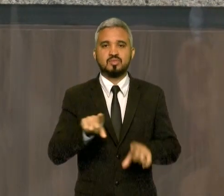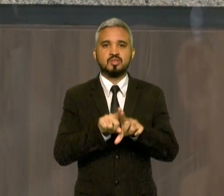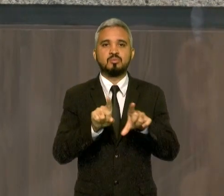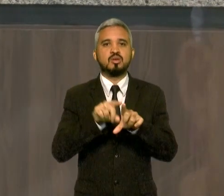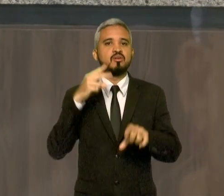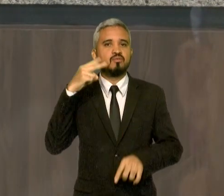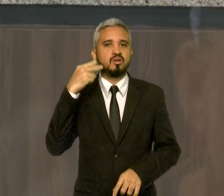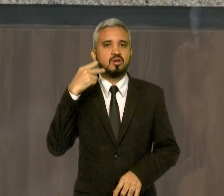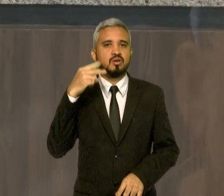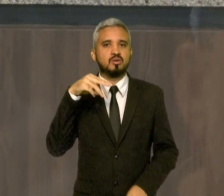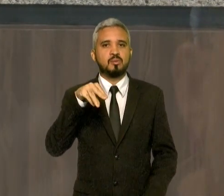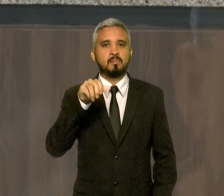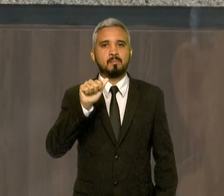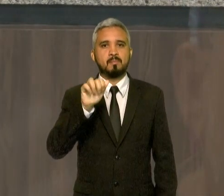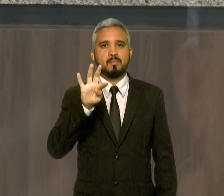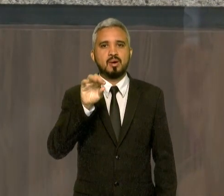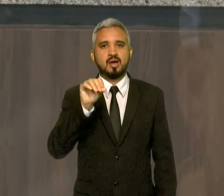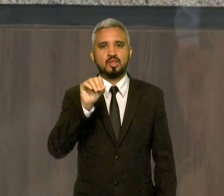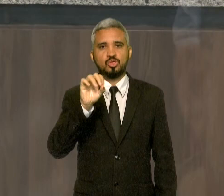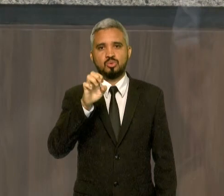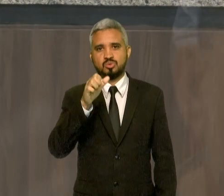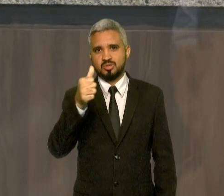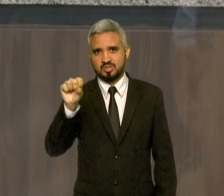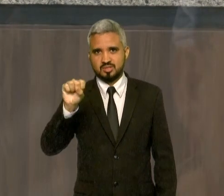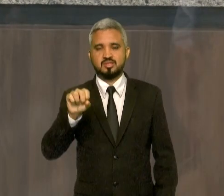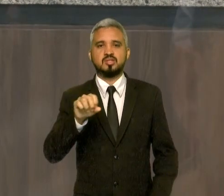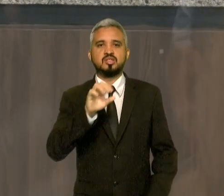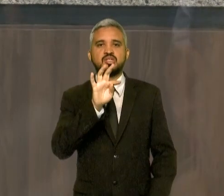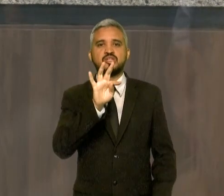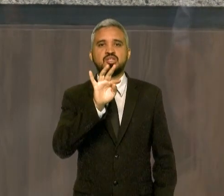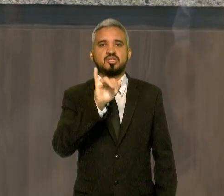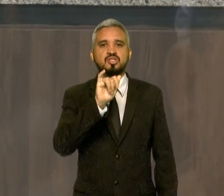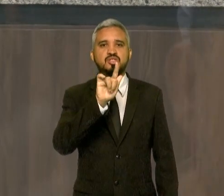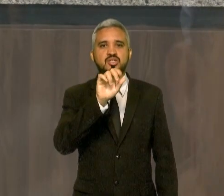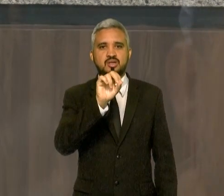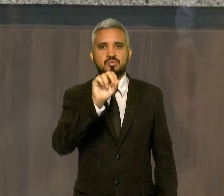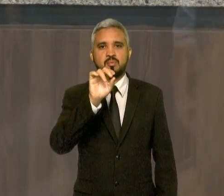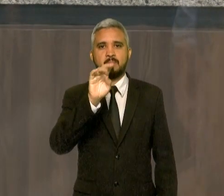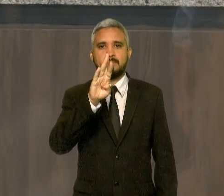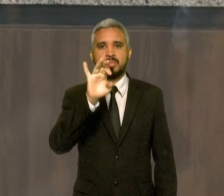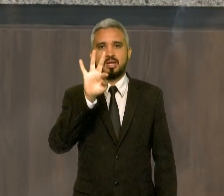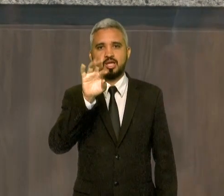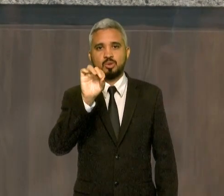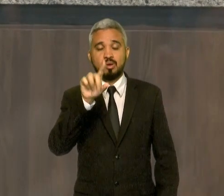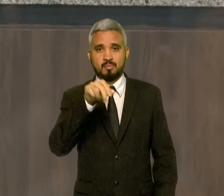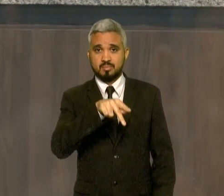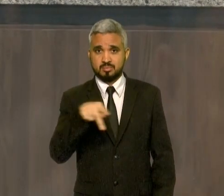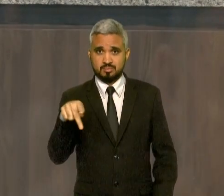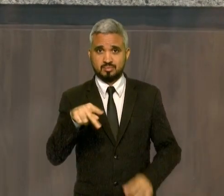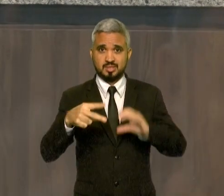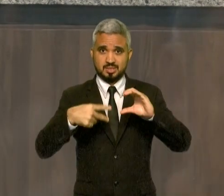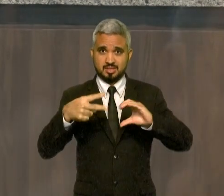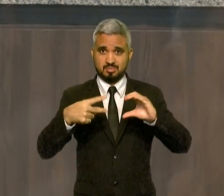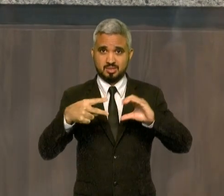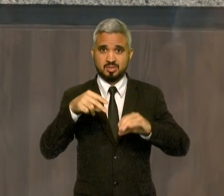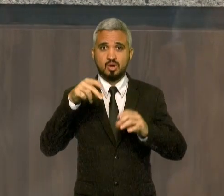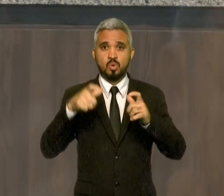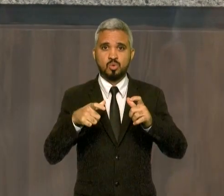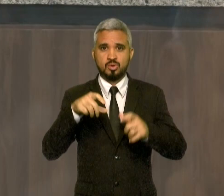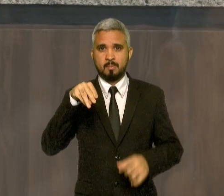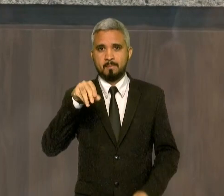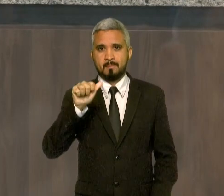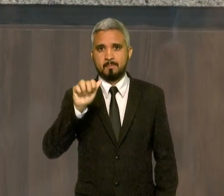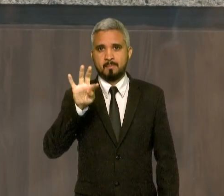Matões, vereador Tiago Brito, presidente da Câmara de Vereadores de Matões, muito obrigado. Vereador Clemilton